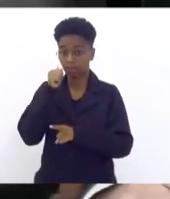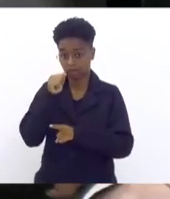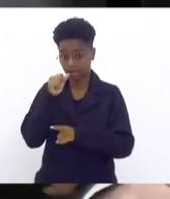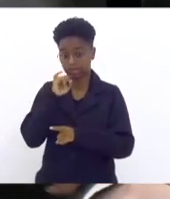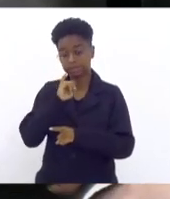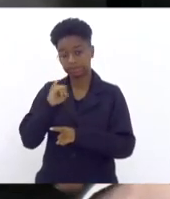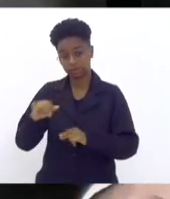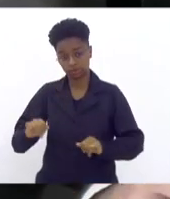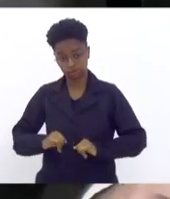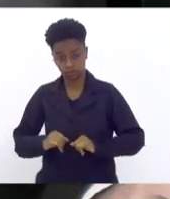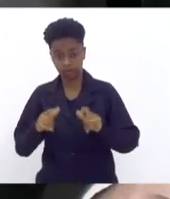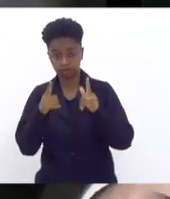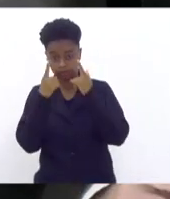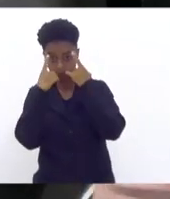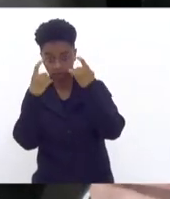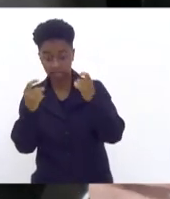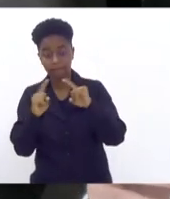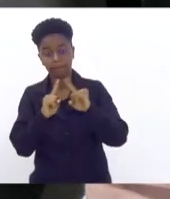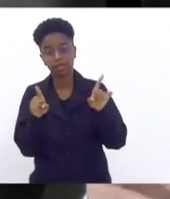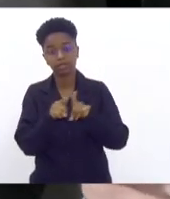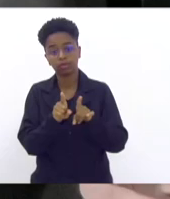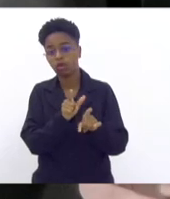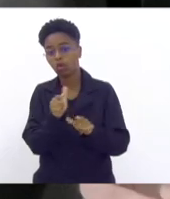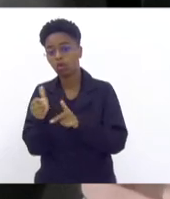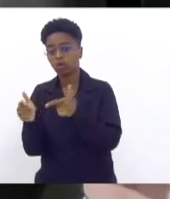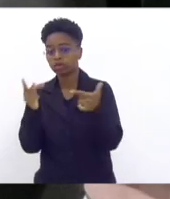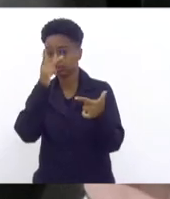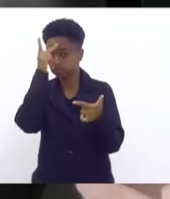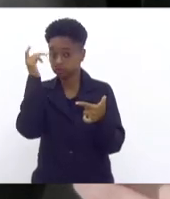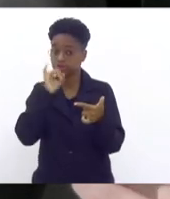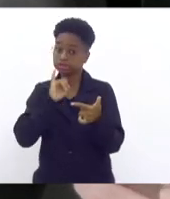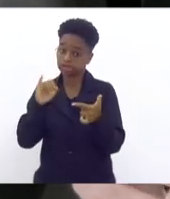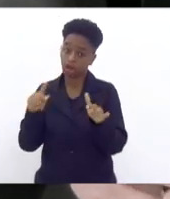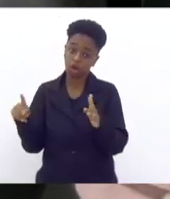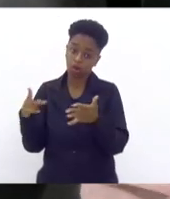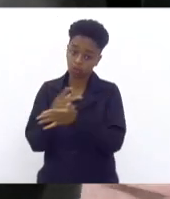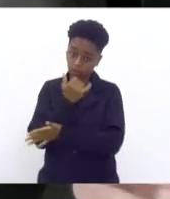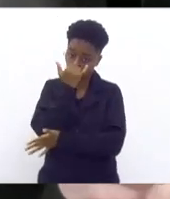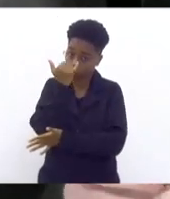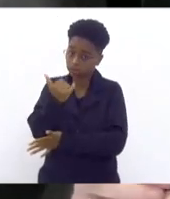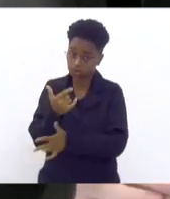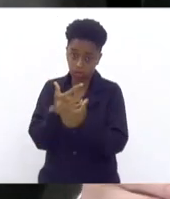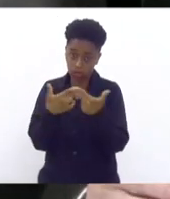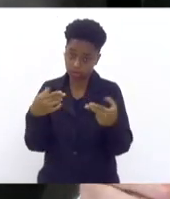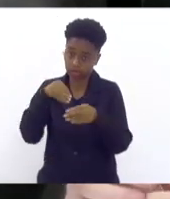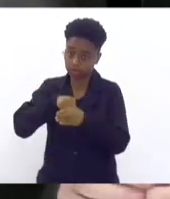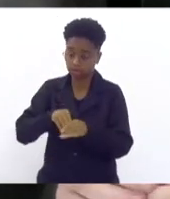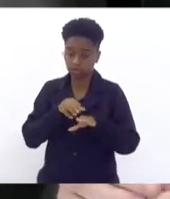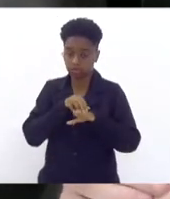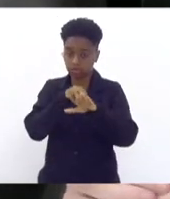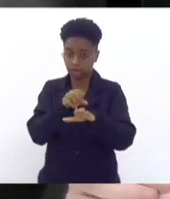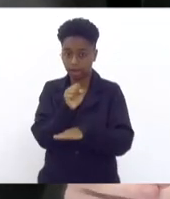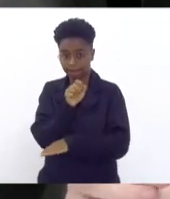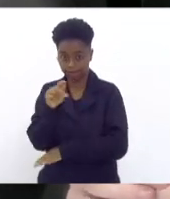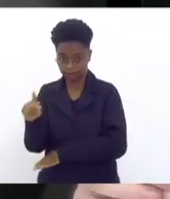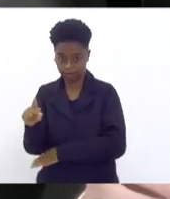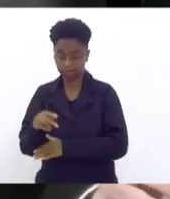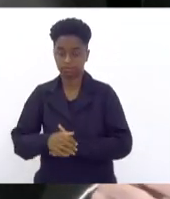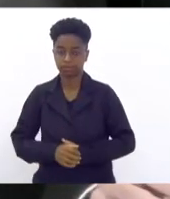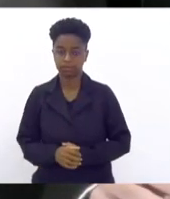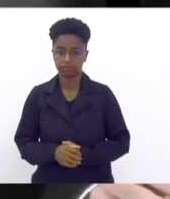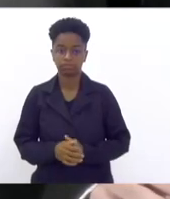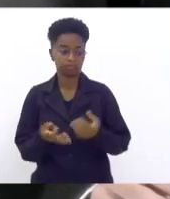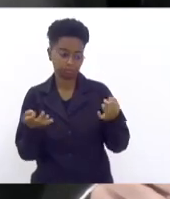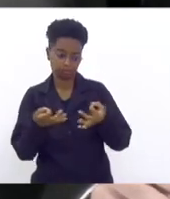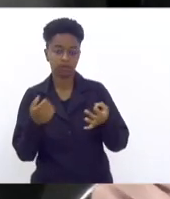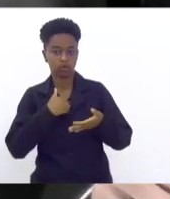violência, mas a todos aqueles que sofram algum tipo de emergência dentro do transporte de aplicativo. Perfeito, deputado. Vou